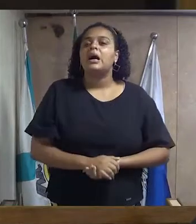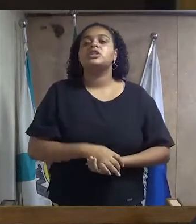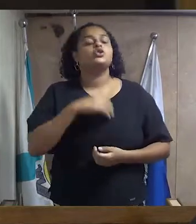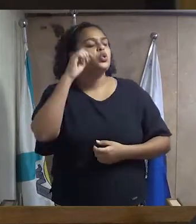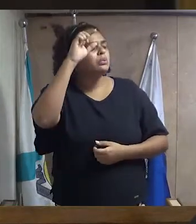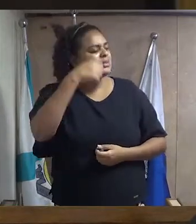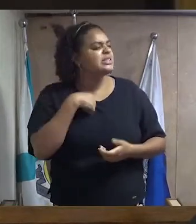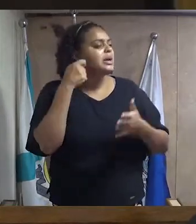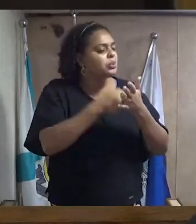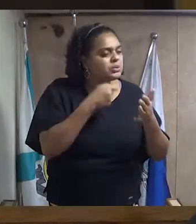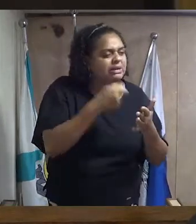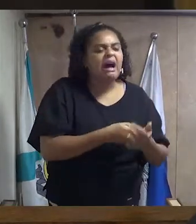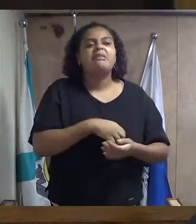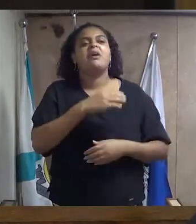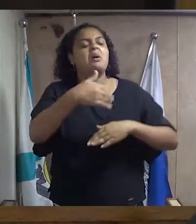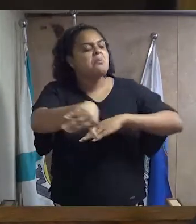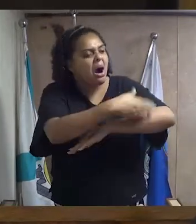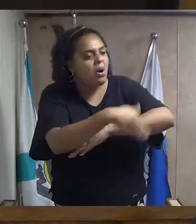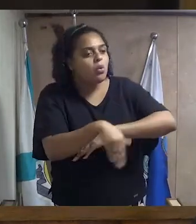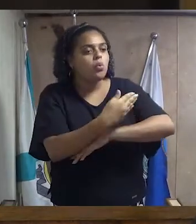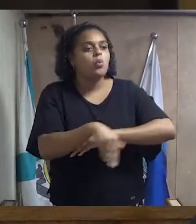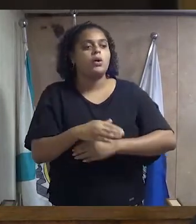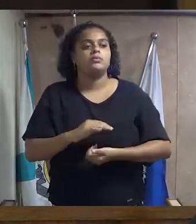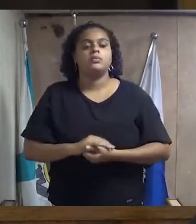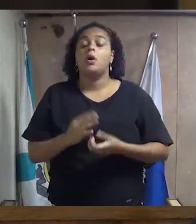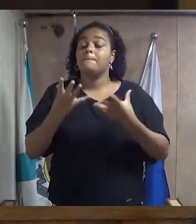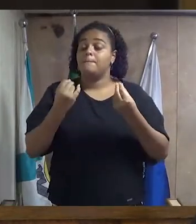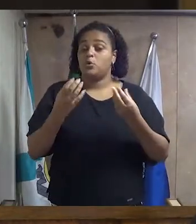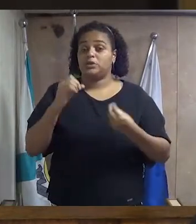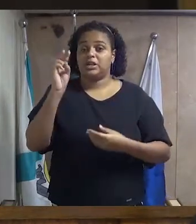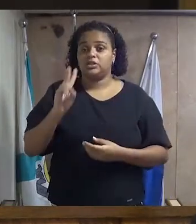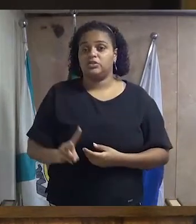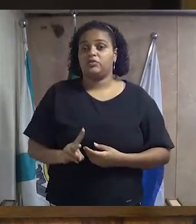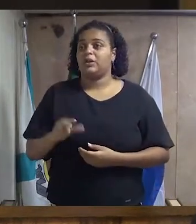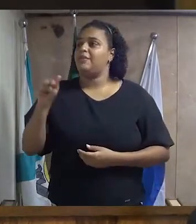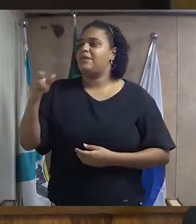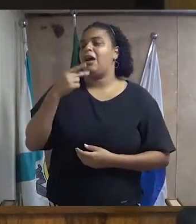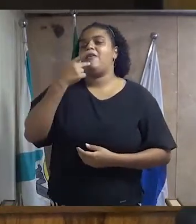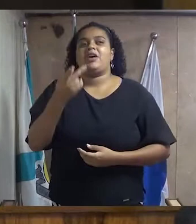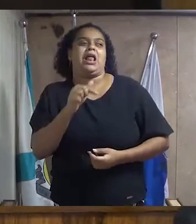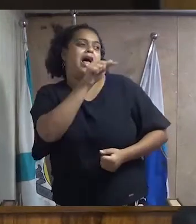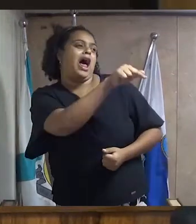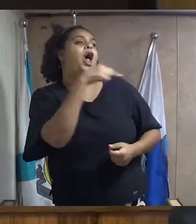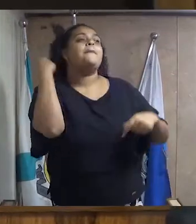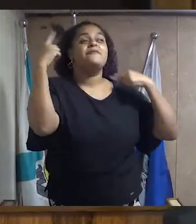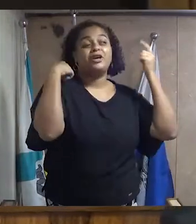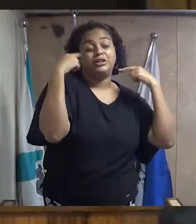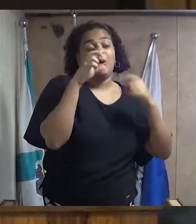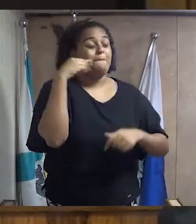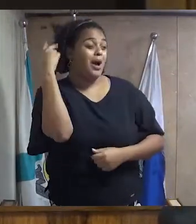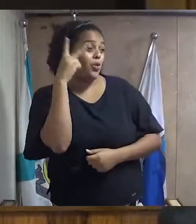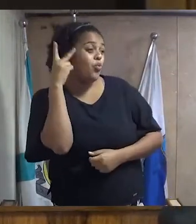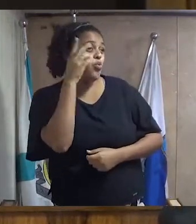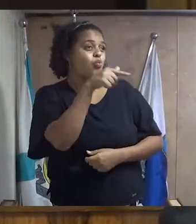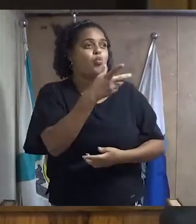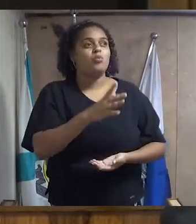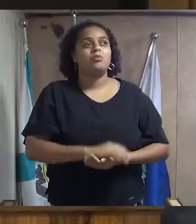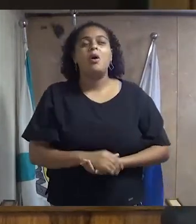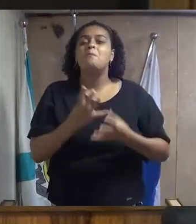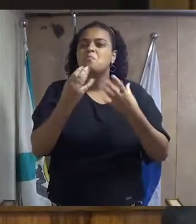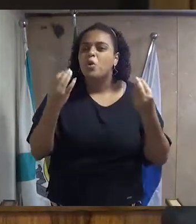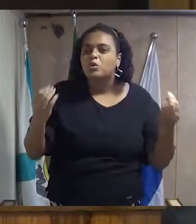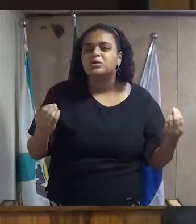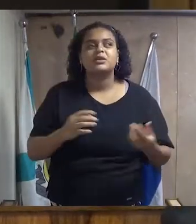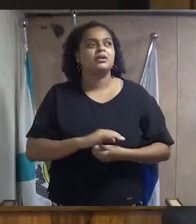guerreava, ia para a rua, e muitas das vezes era visto como louco, falava, caramba, esse vereador é maluco. Muitas das vezes é que